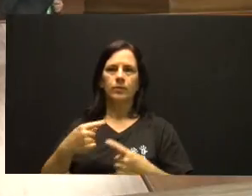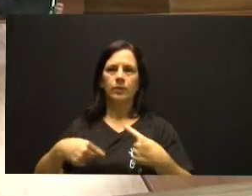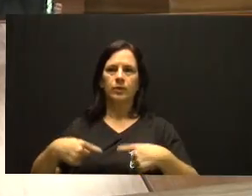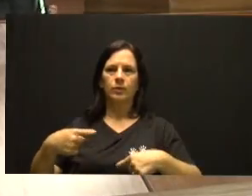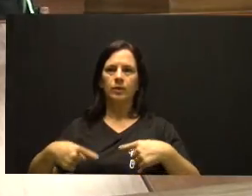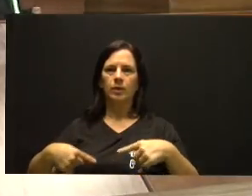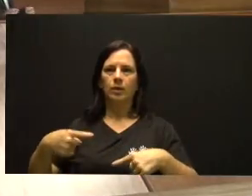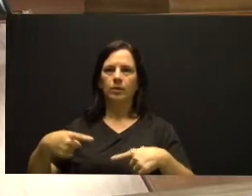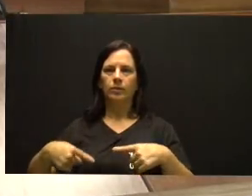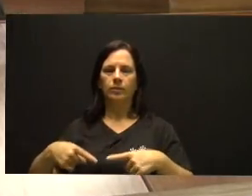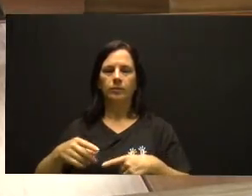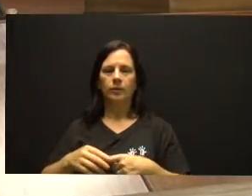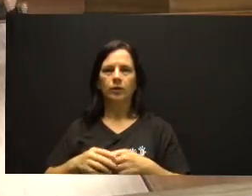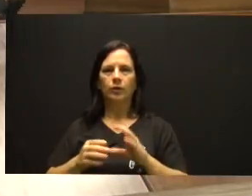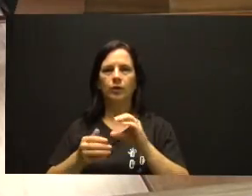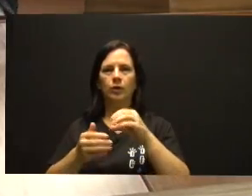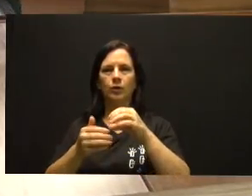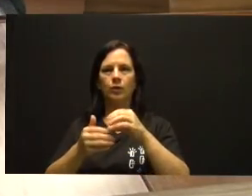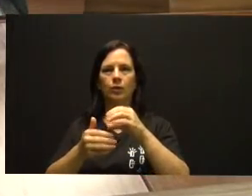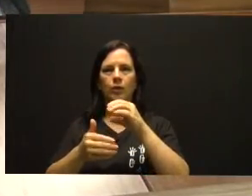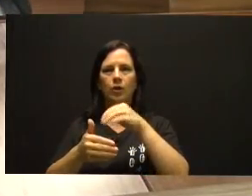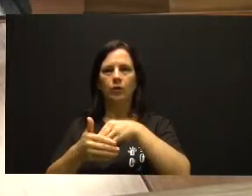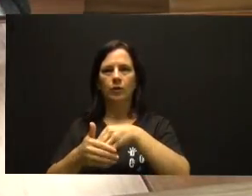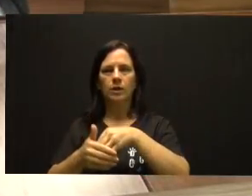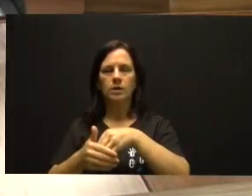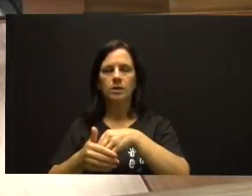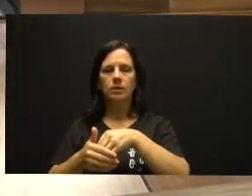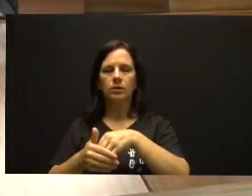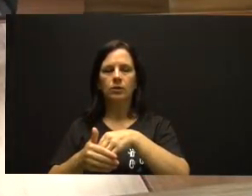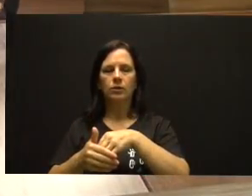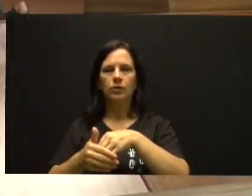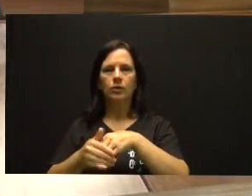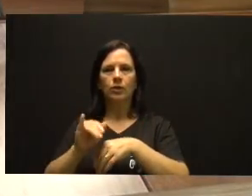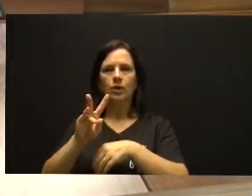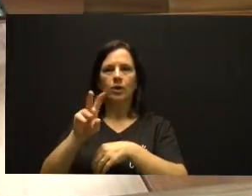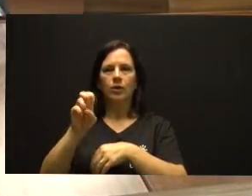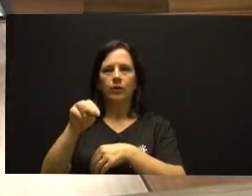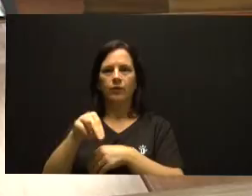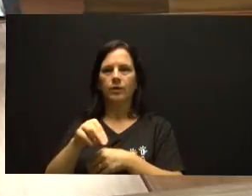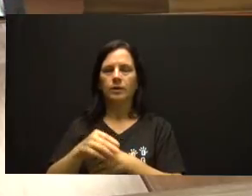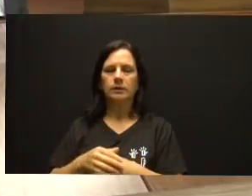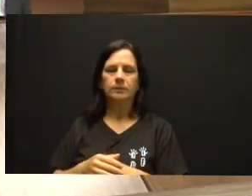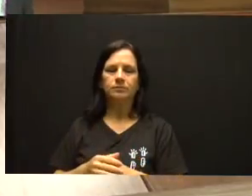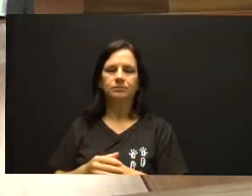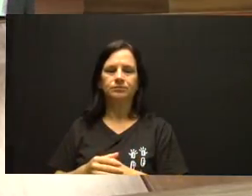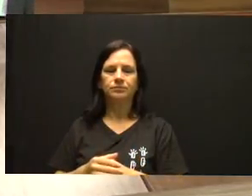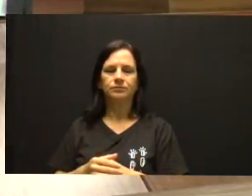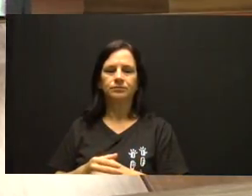discussão, em votação. Com a palavra, vereador Ivan Idobrando.